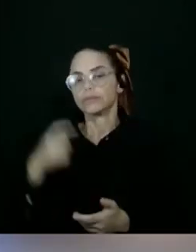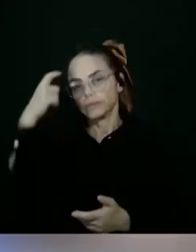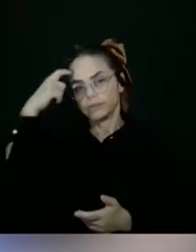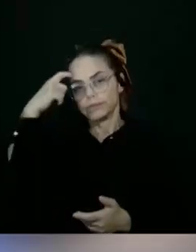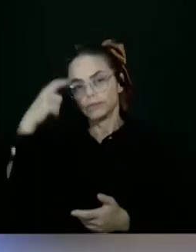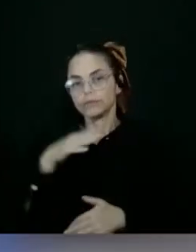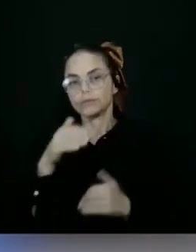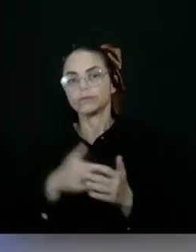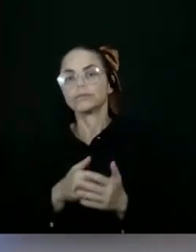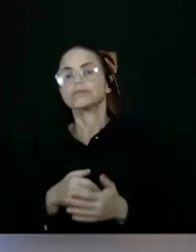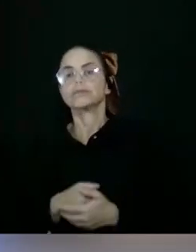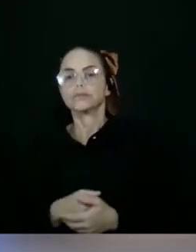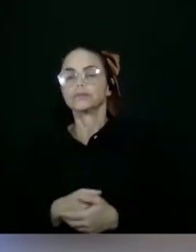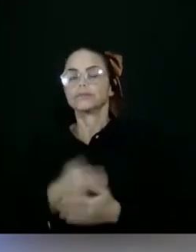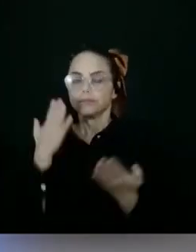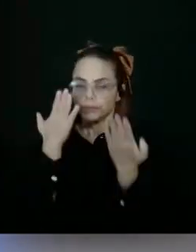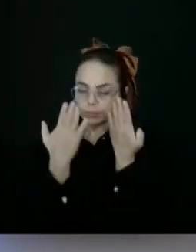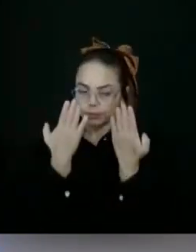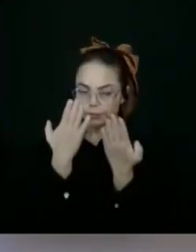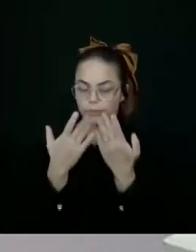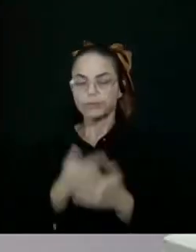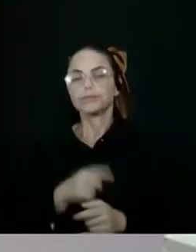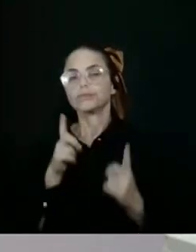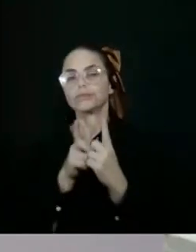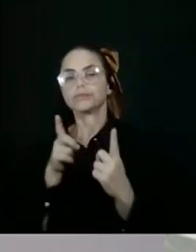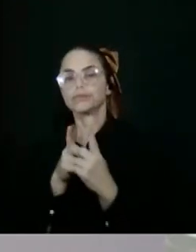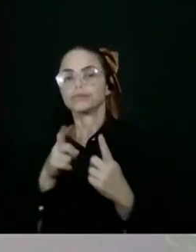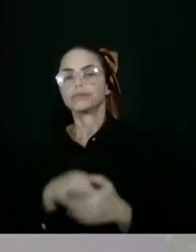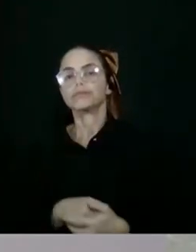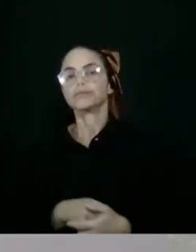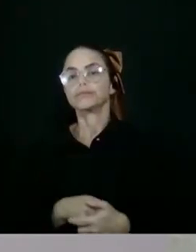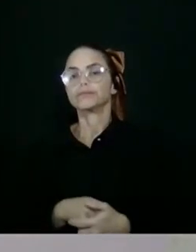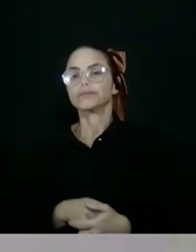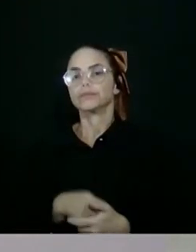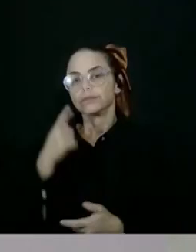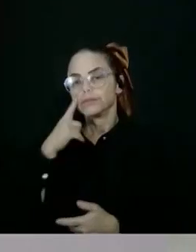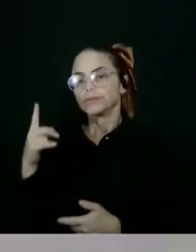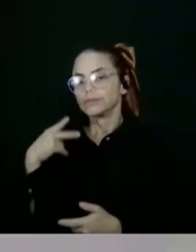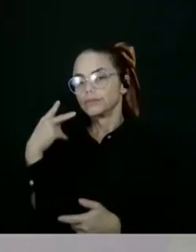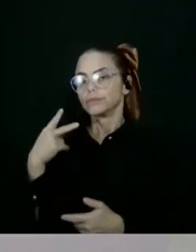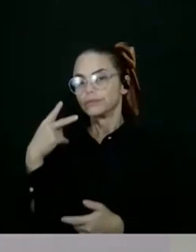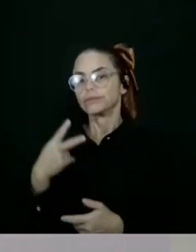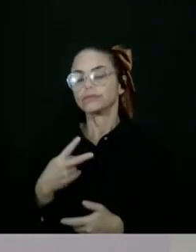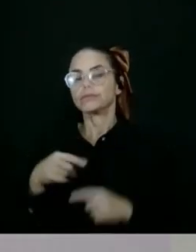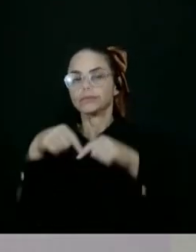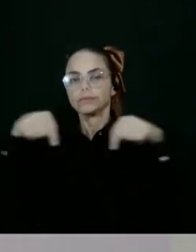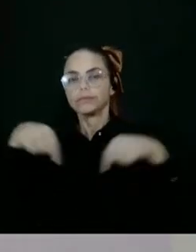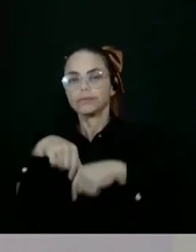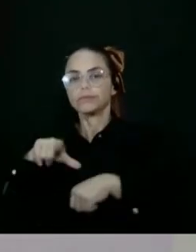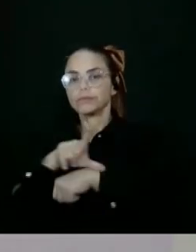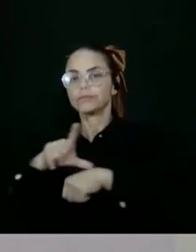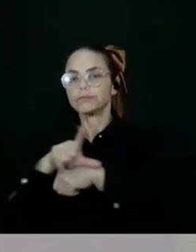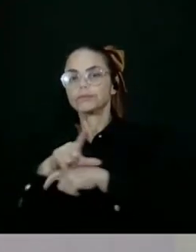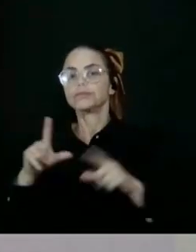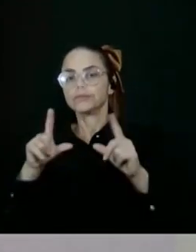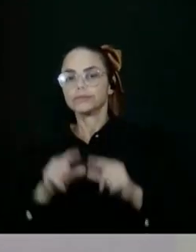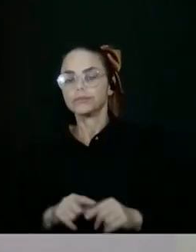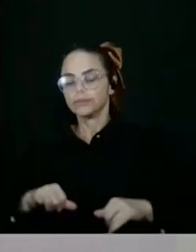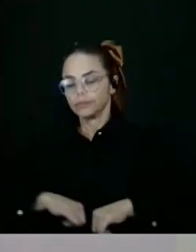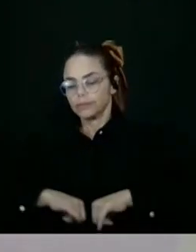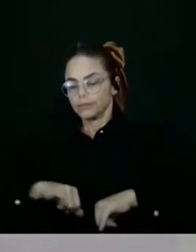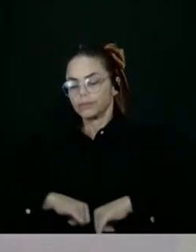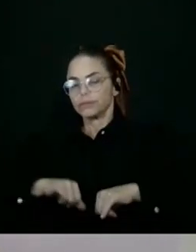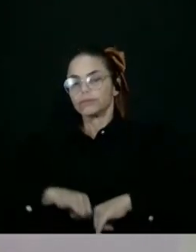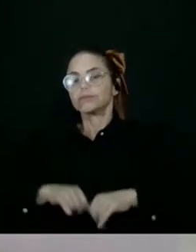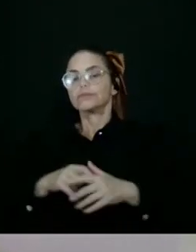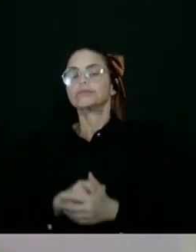contexto psicológico de atendimento àquela pessoa. Para o vereador, a Sala Lilás busca diminuir o sofrimento e